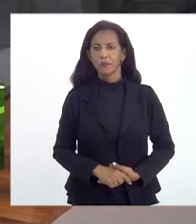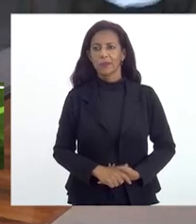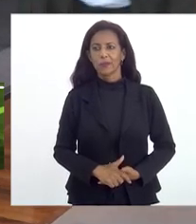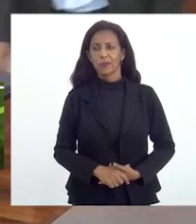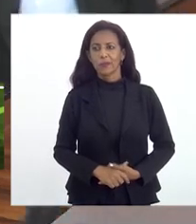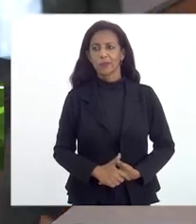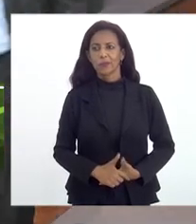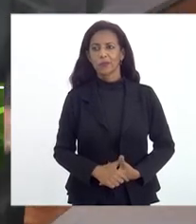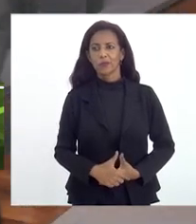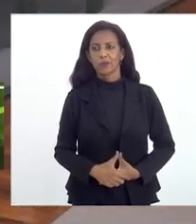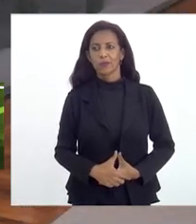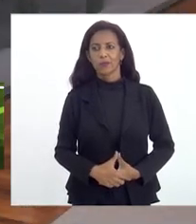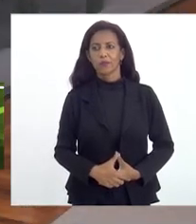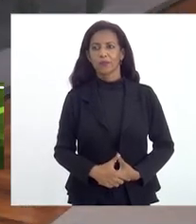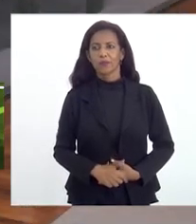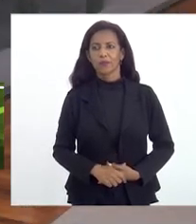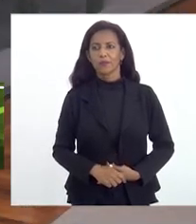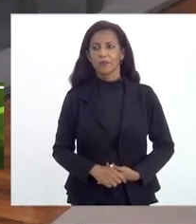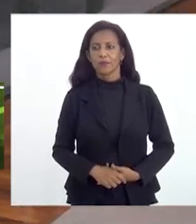É,